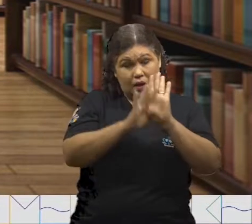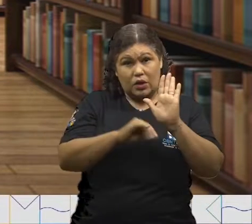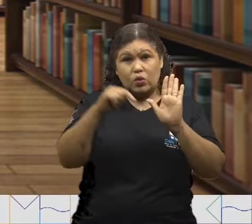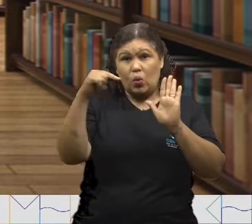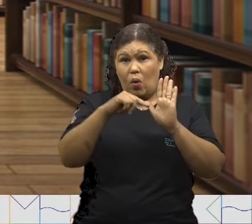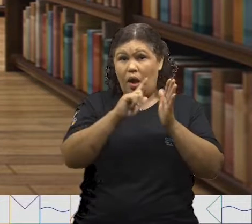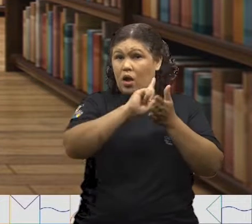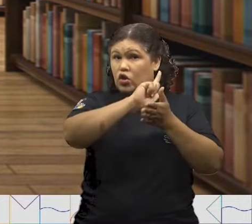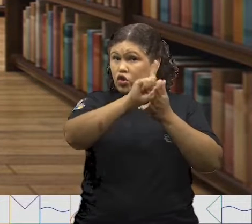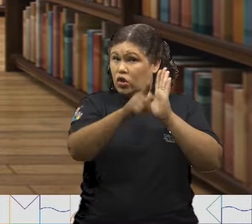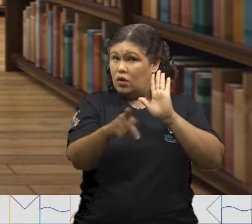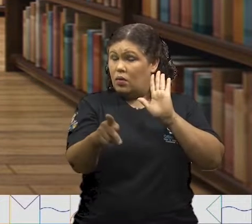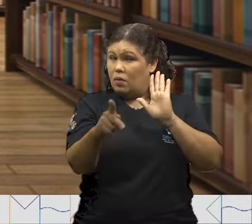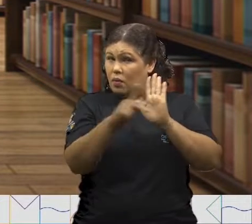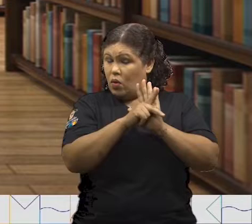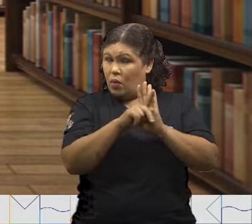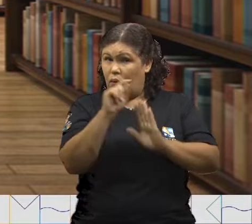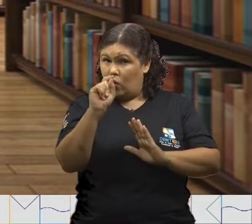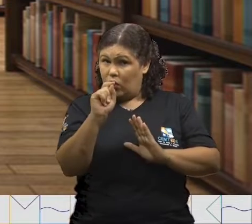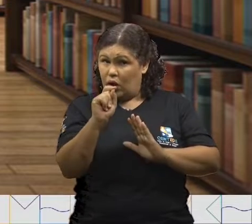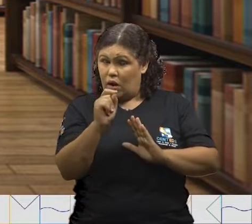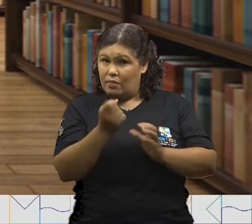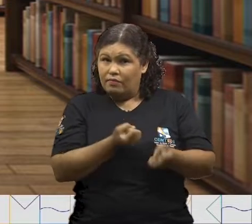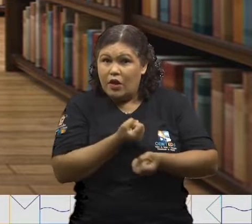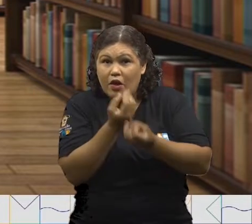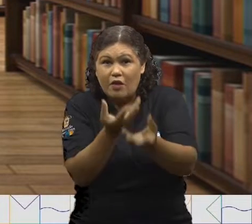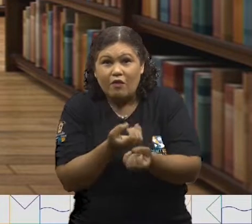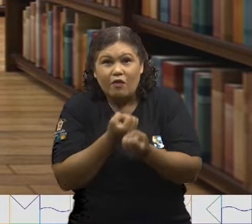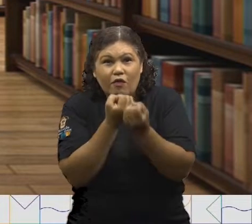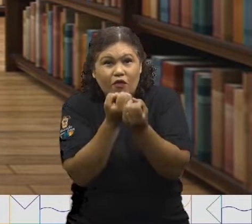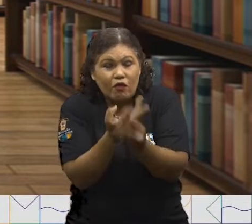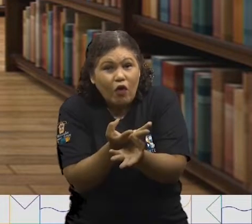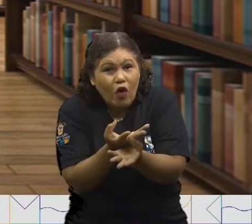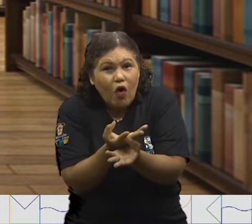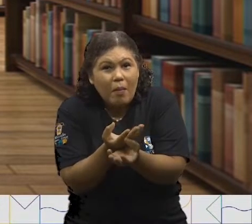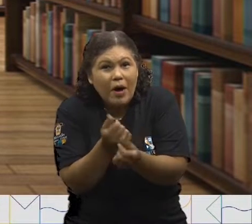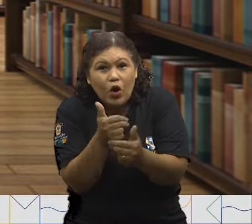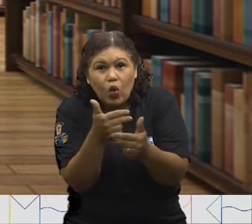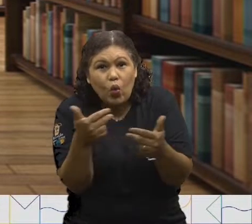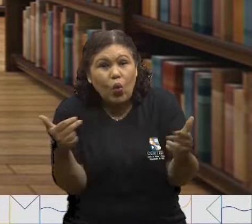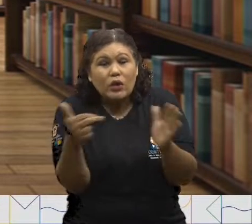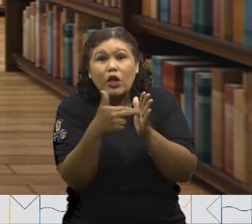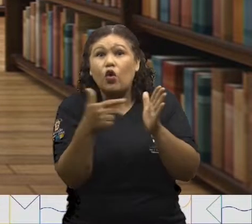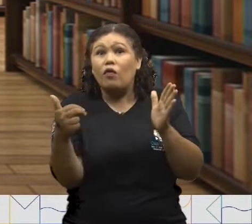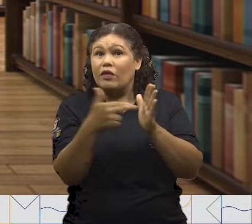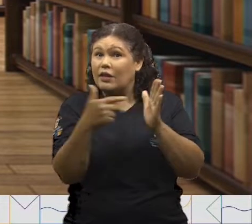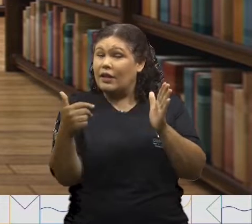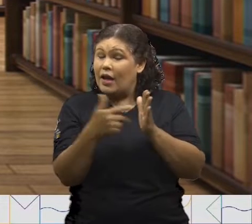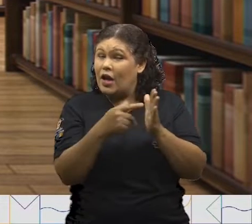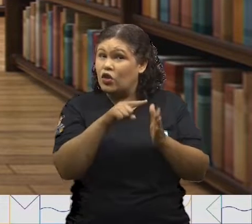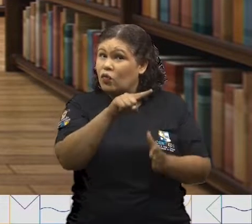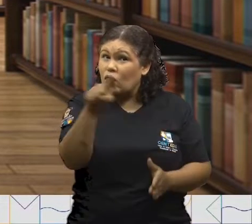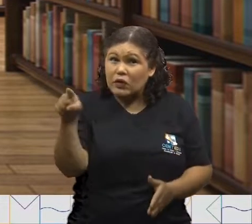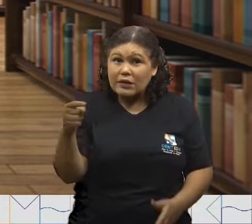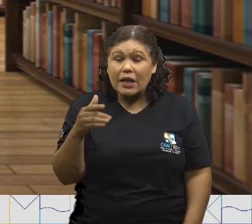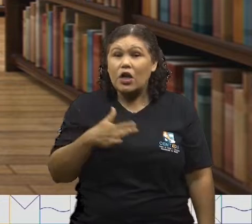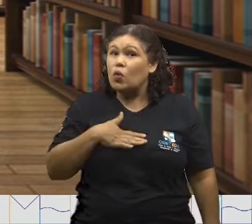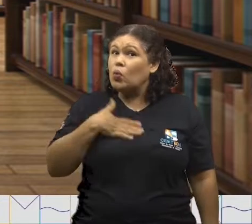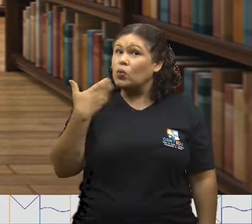se caracteriza por trazer uma informação inesperada, incomum